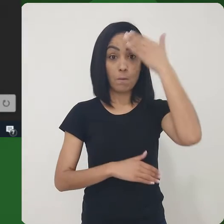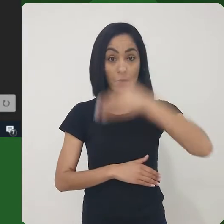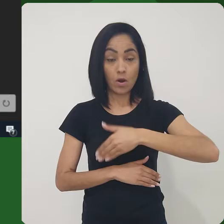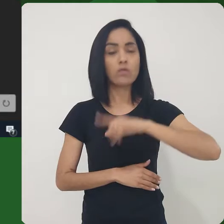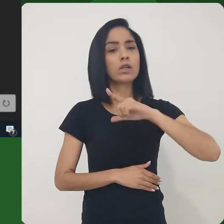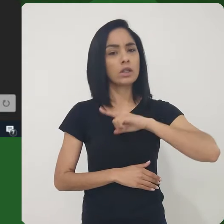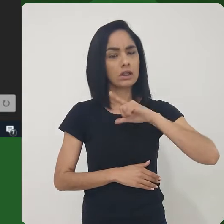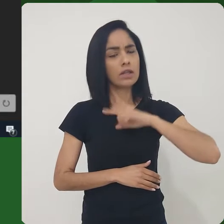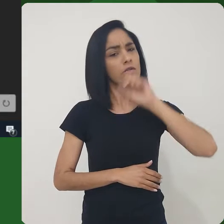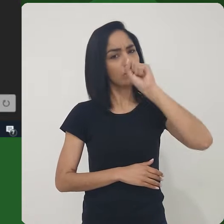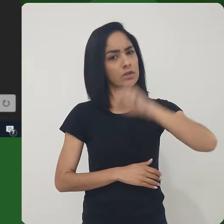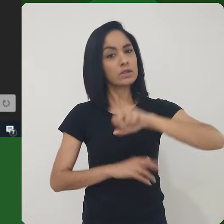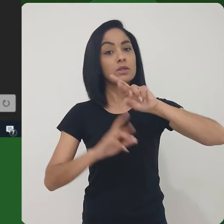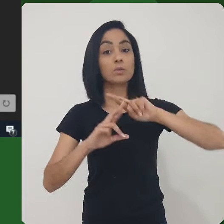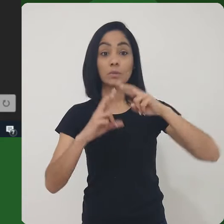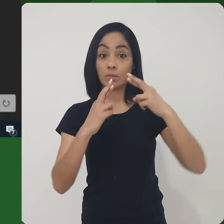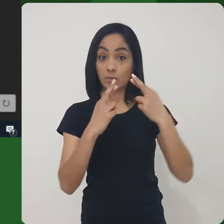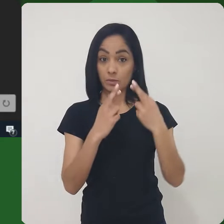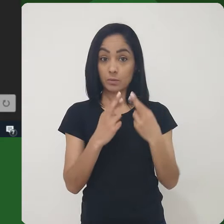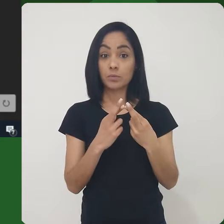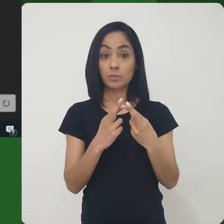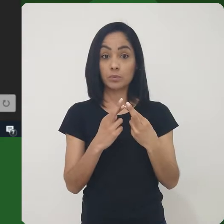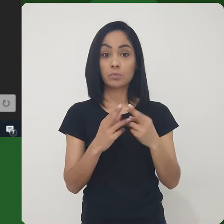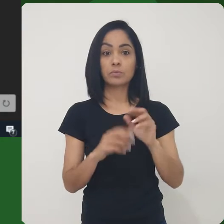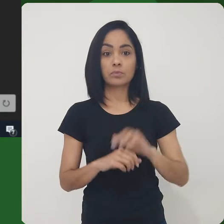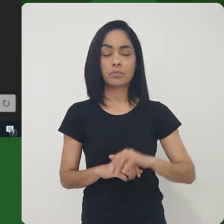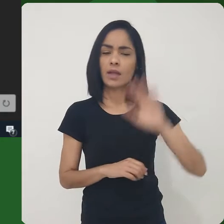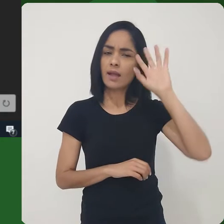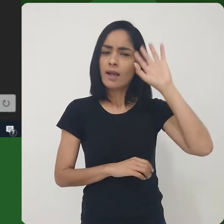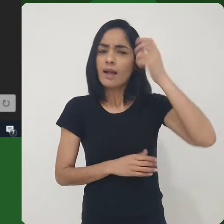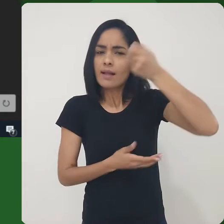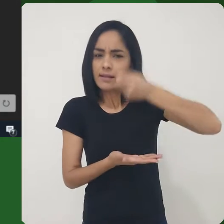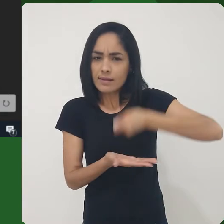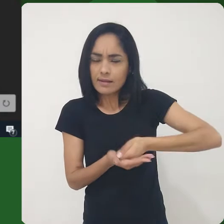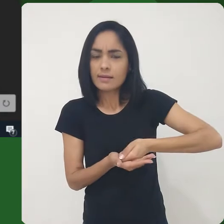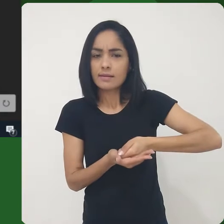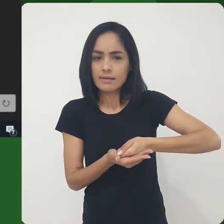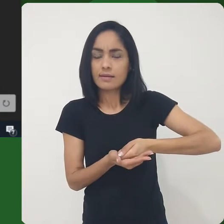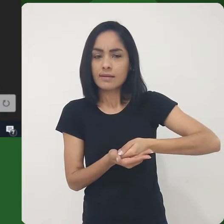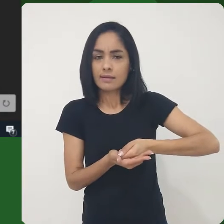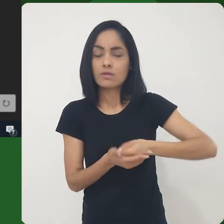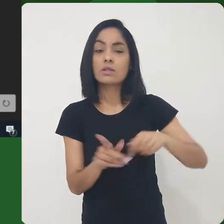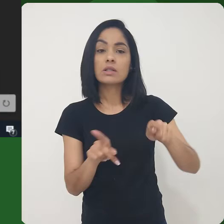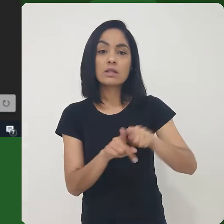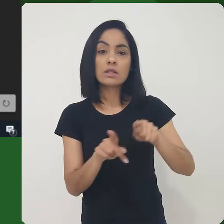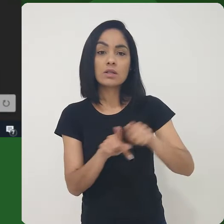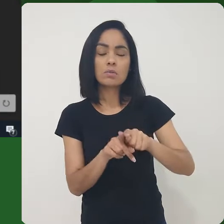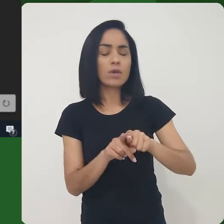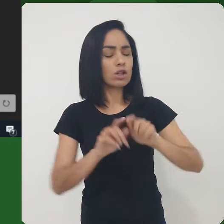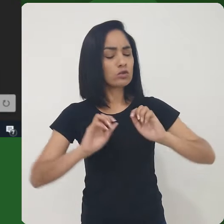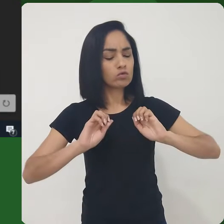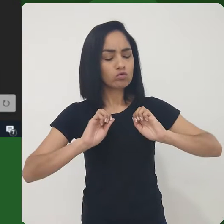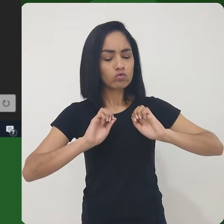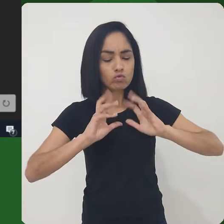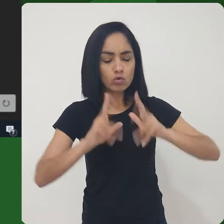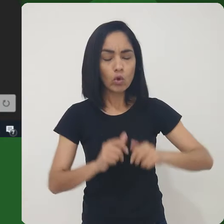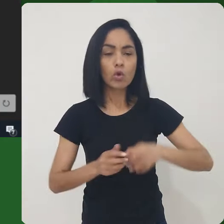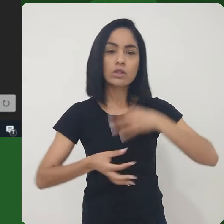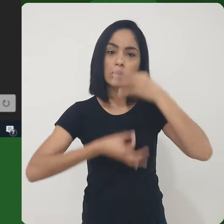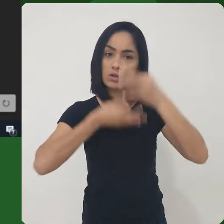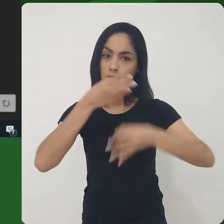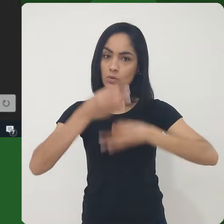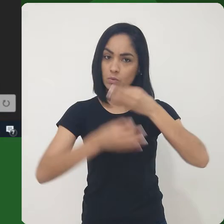que houve uma reunião, né, das decisões nela tomadas e das manifestações de todos